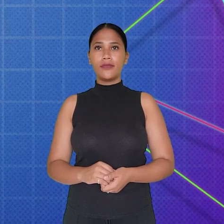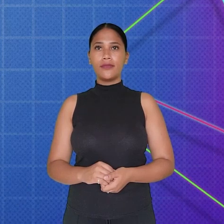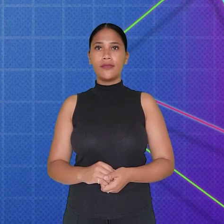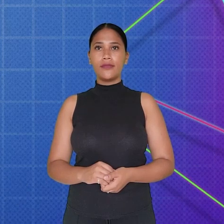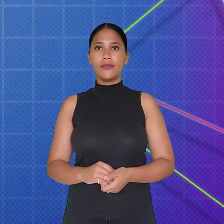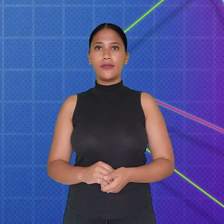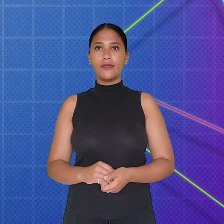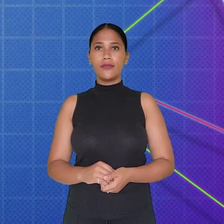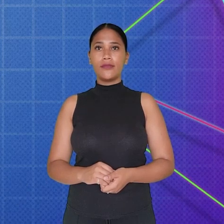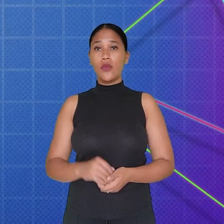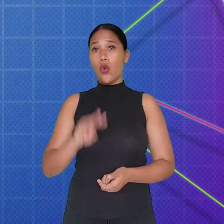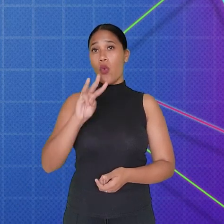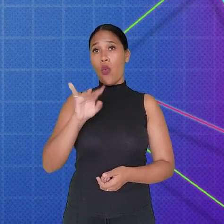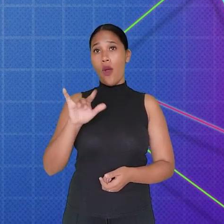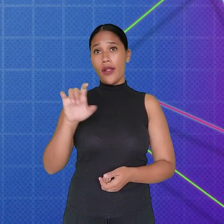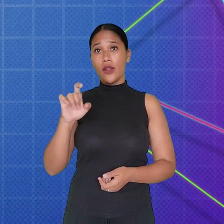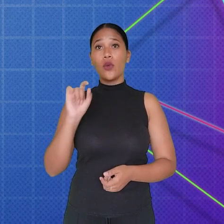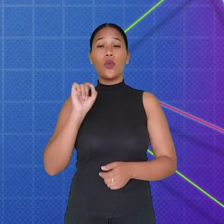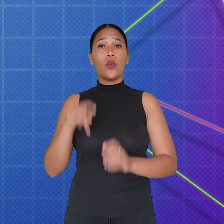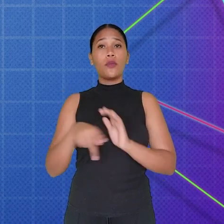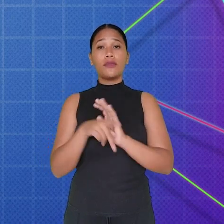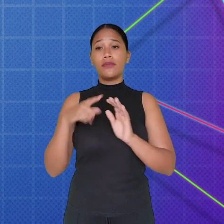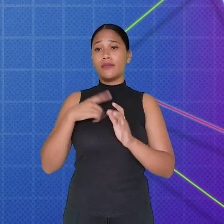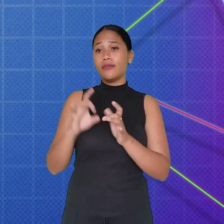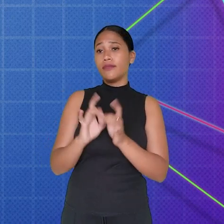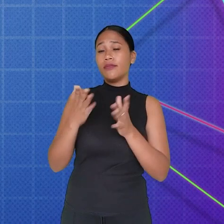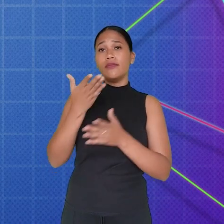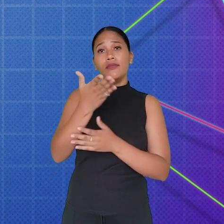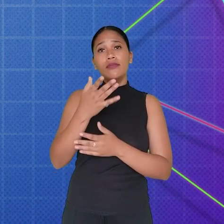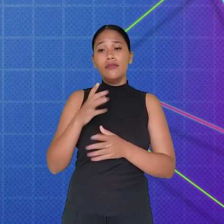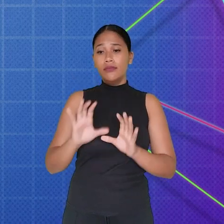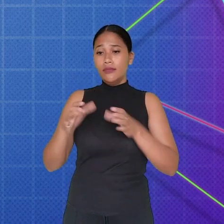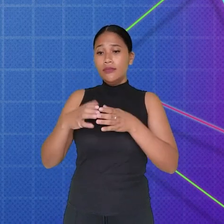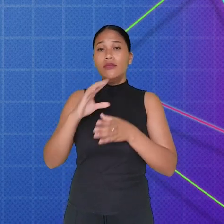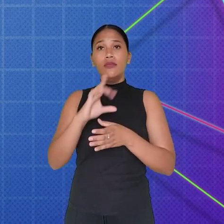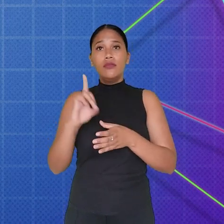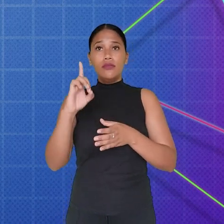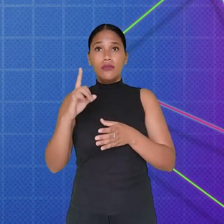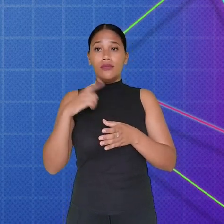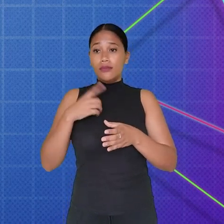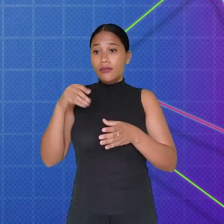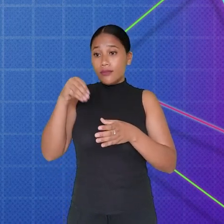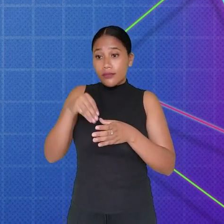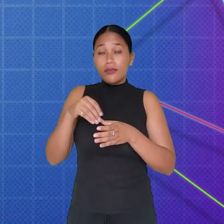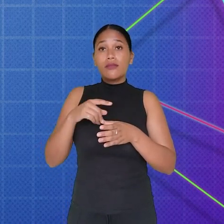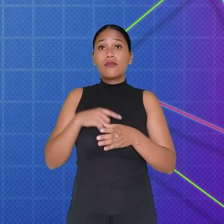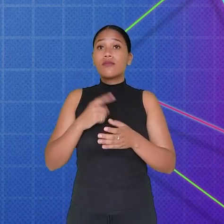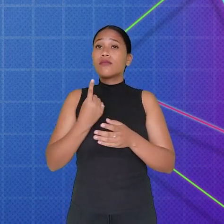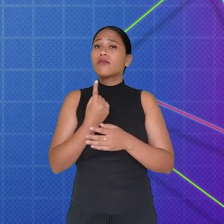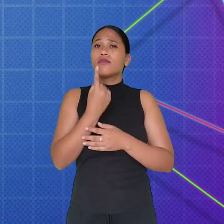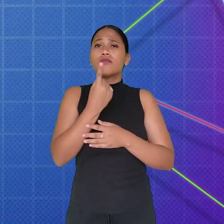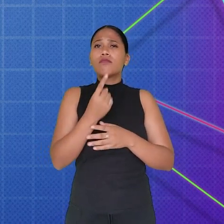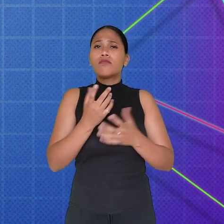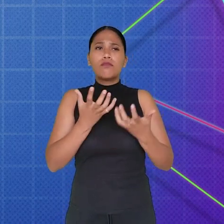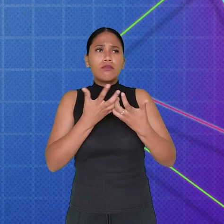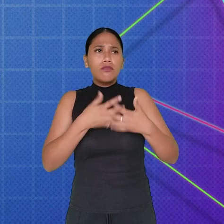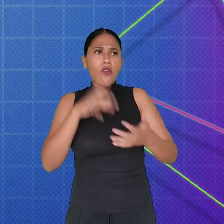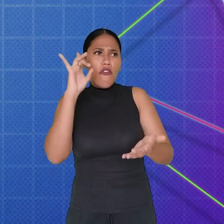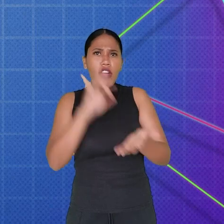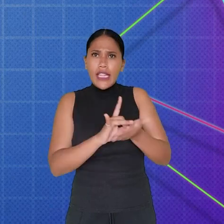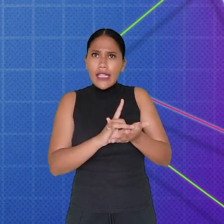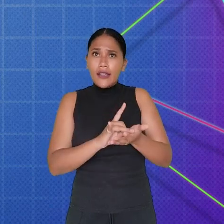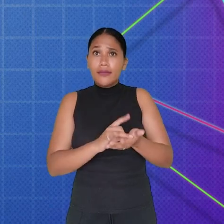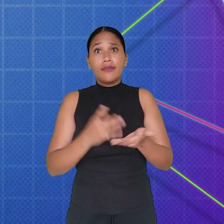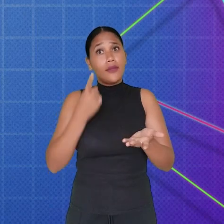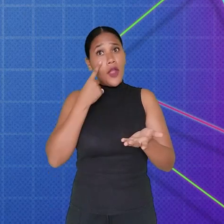While. A estrutura while permite que você execute um bloco de um código enquanto uma determinada condição for verdadeira. Olha